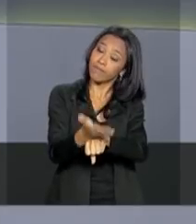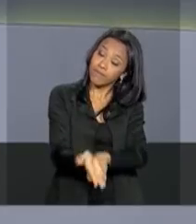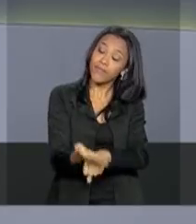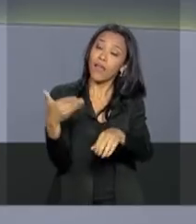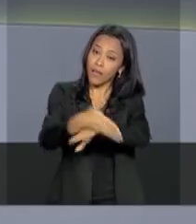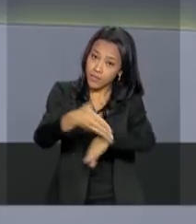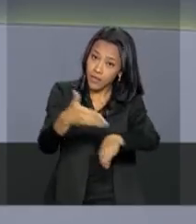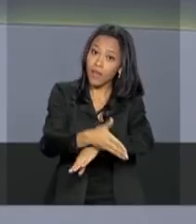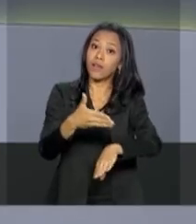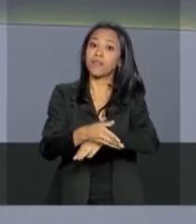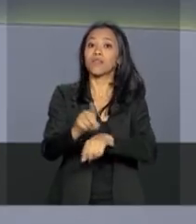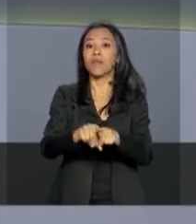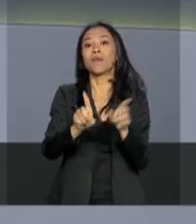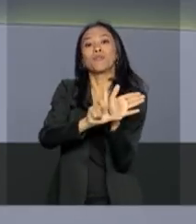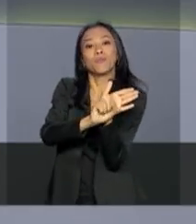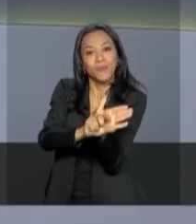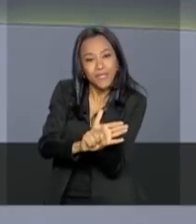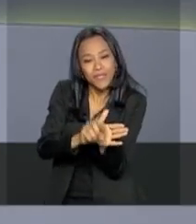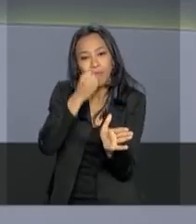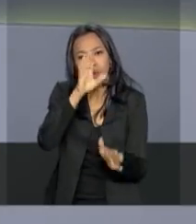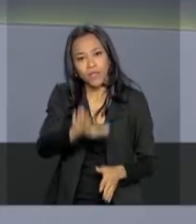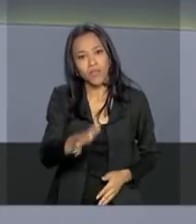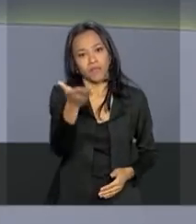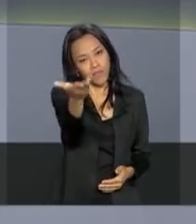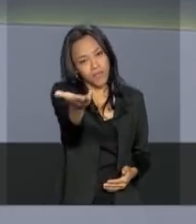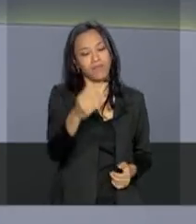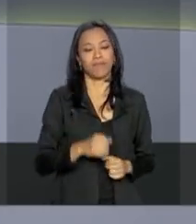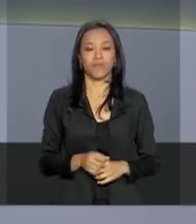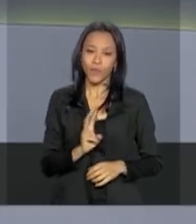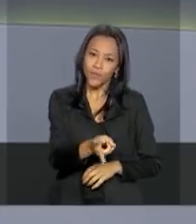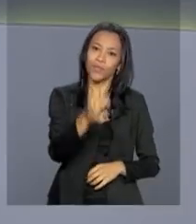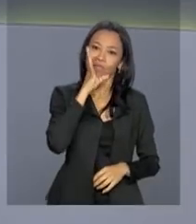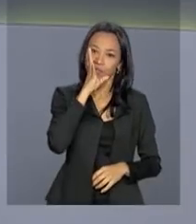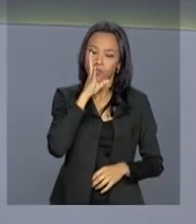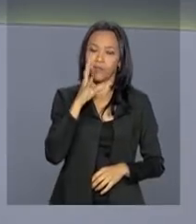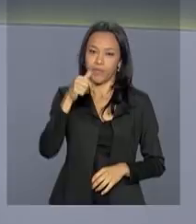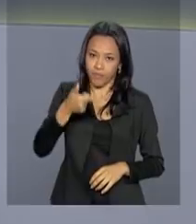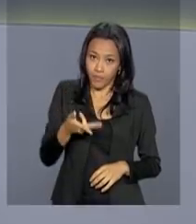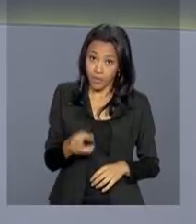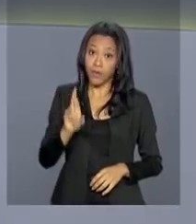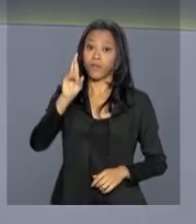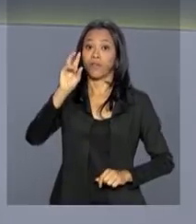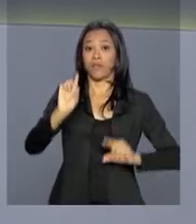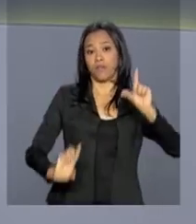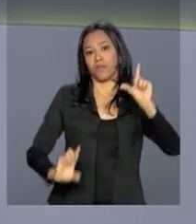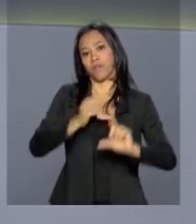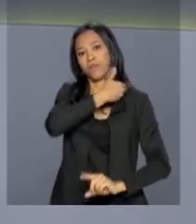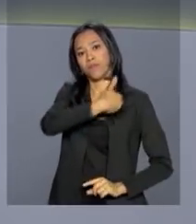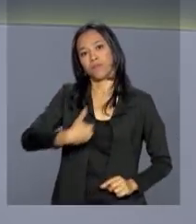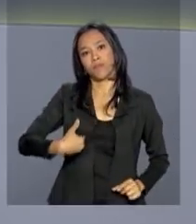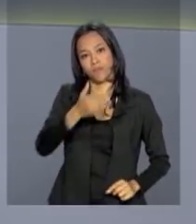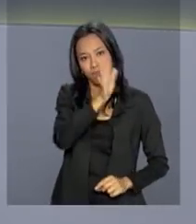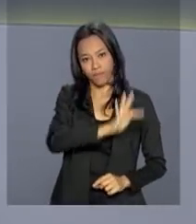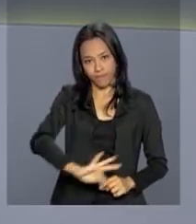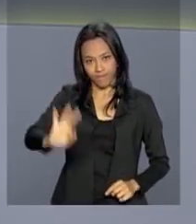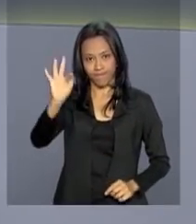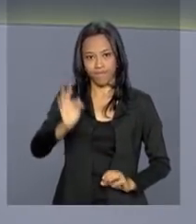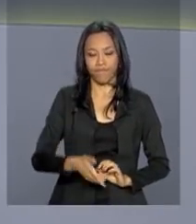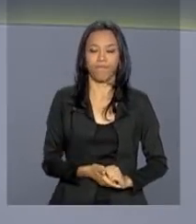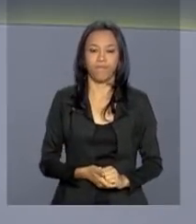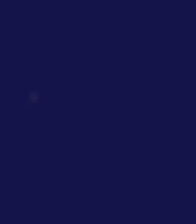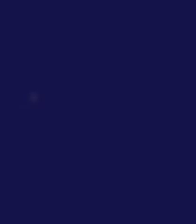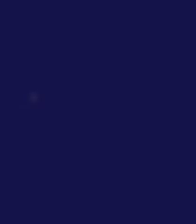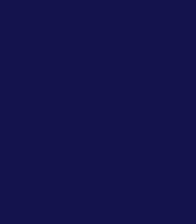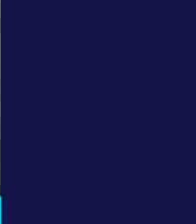acesse também o nosso perfil no twitter uma boa tarde pra você e continue com a gente aqui na nbr a tv do governo federal